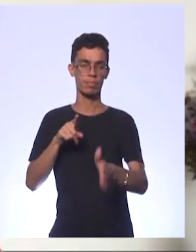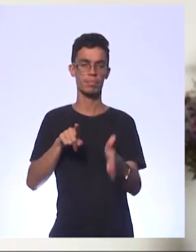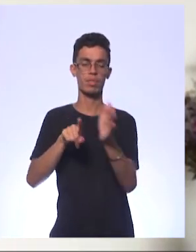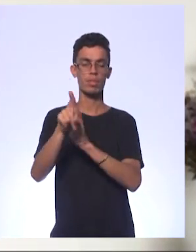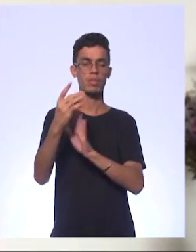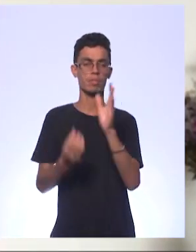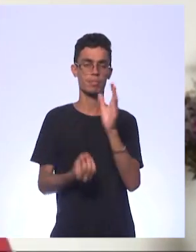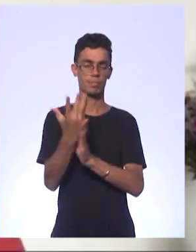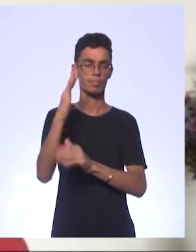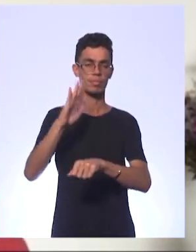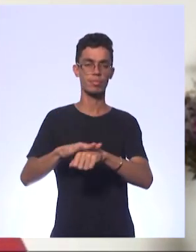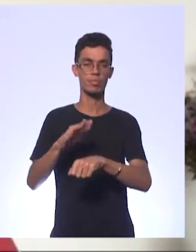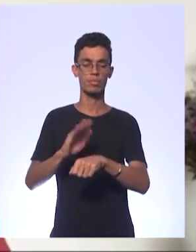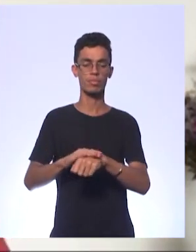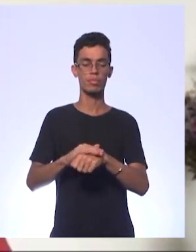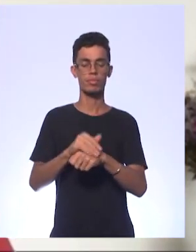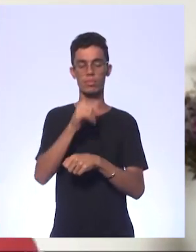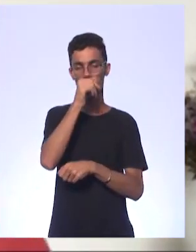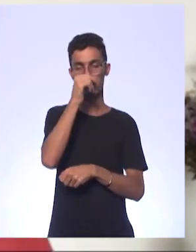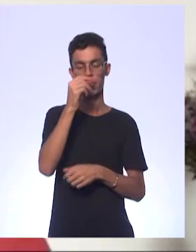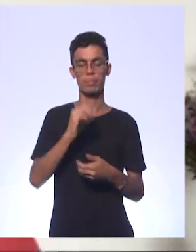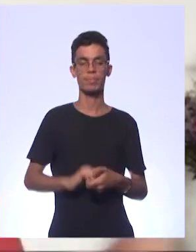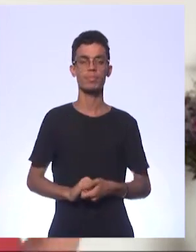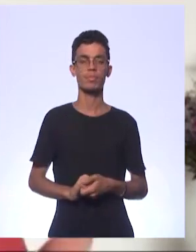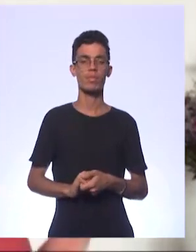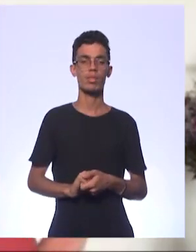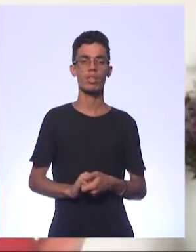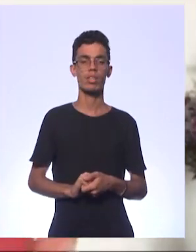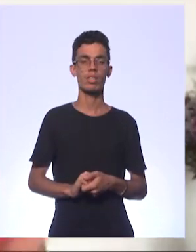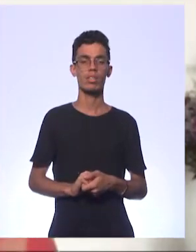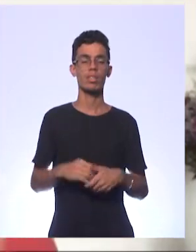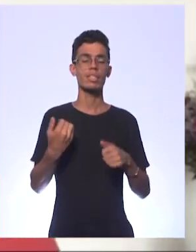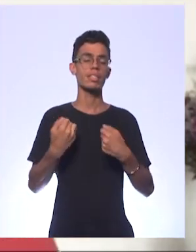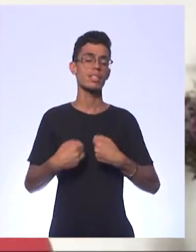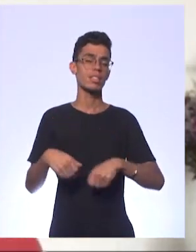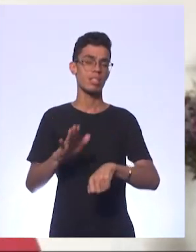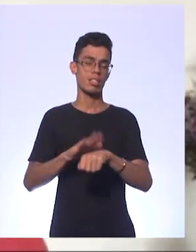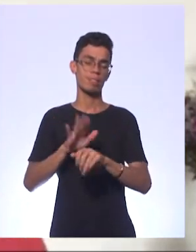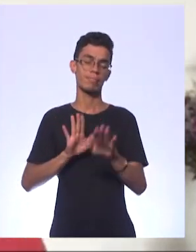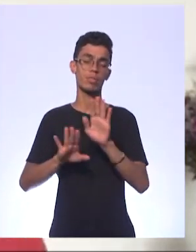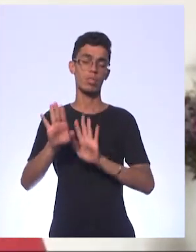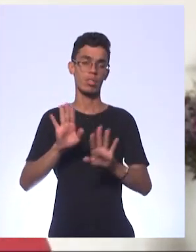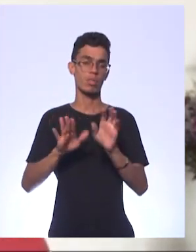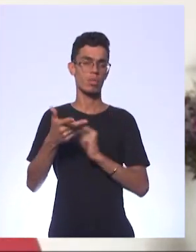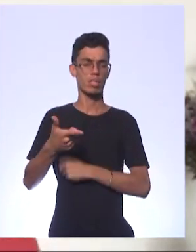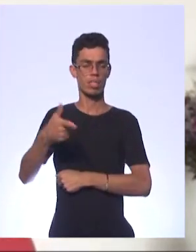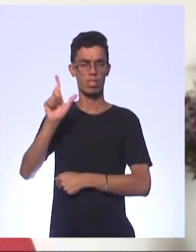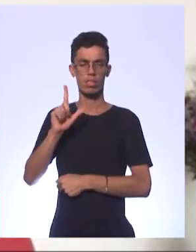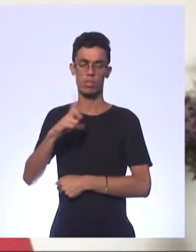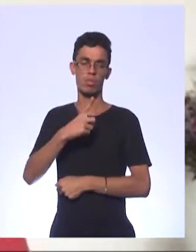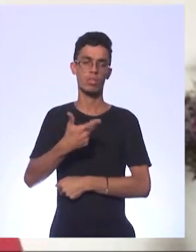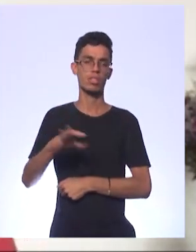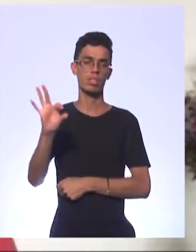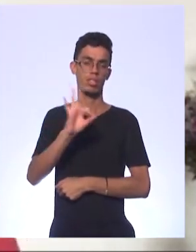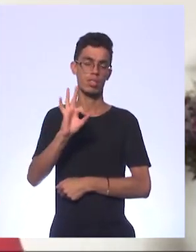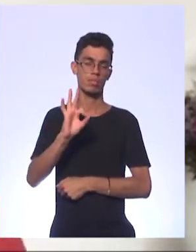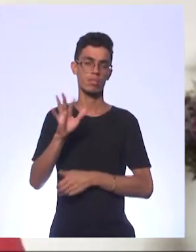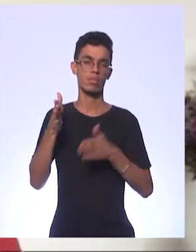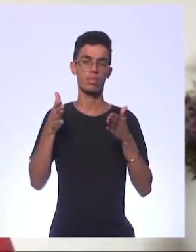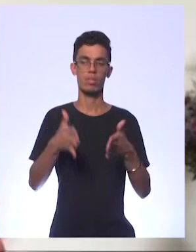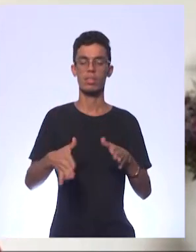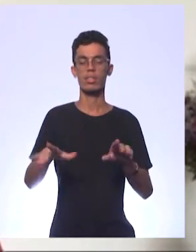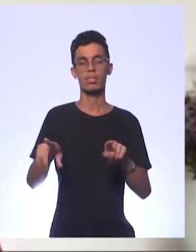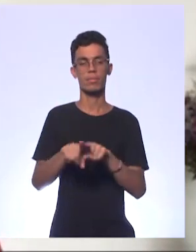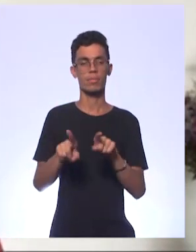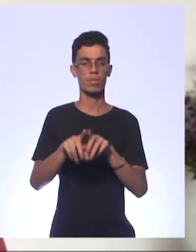pergunta, fazer uma pergunta, requer um cuidado que a gente nem sempre tinha ou tem, não é?